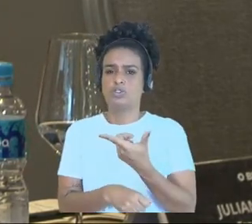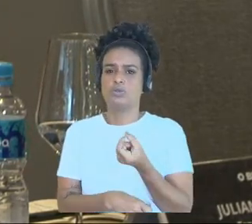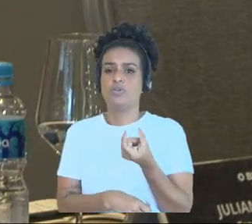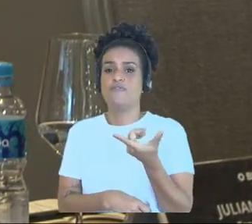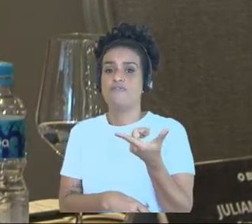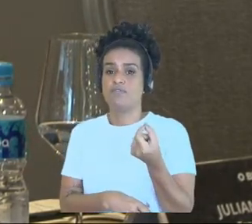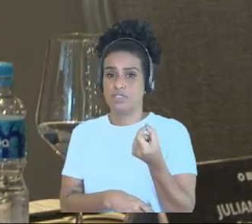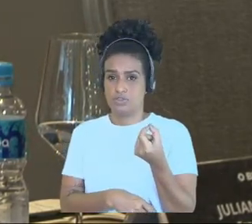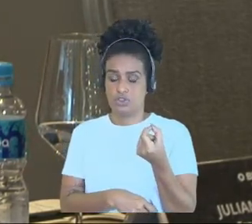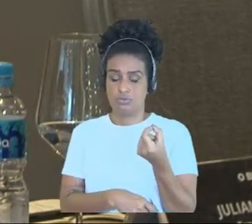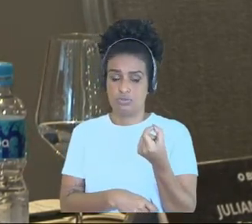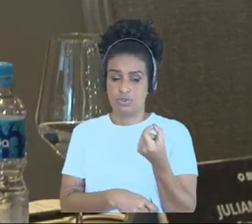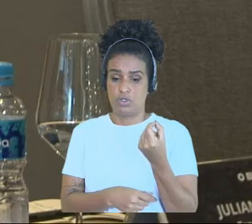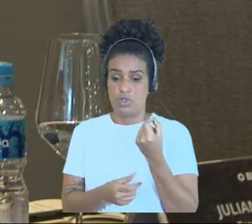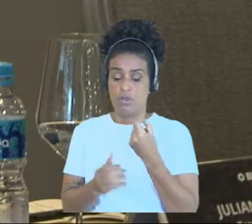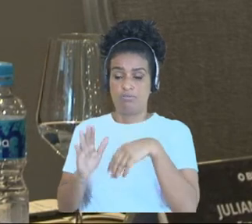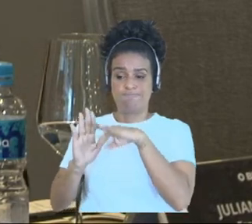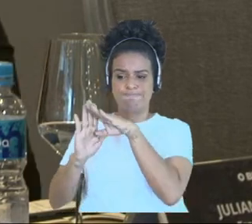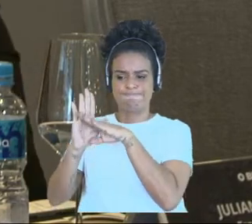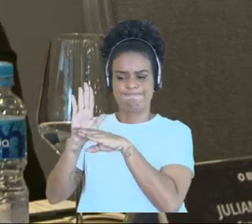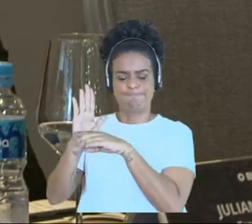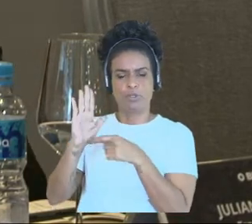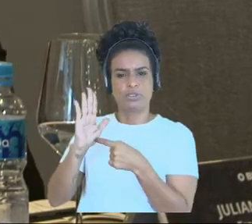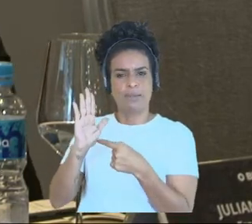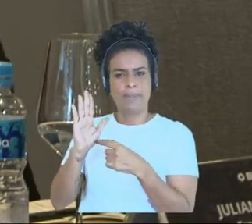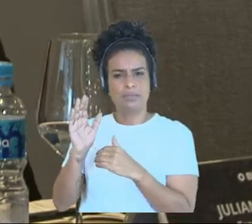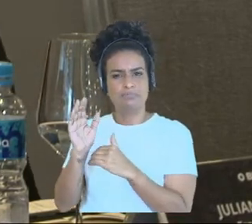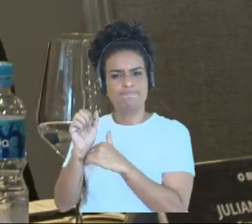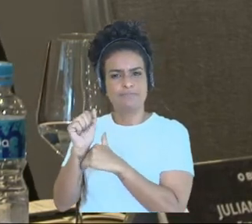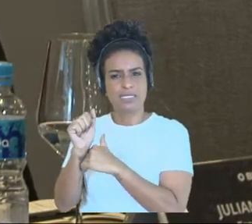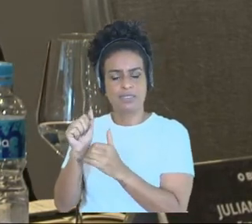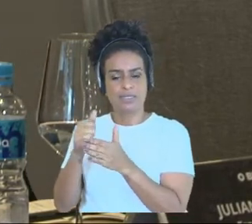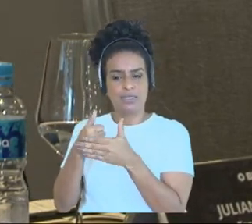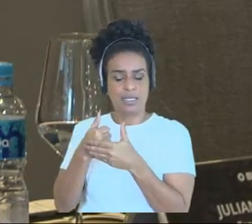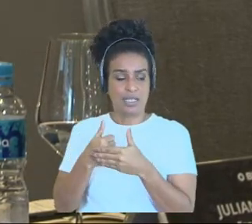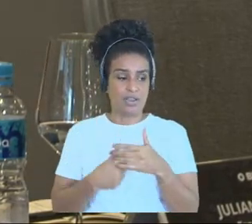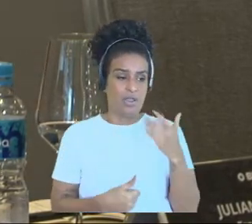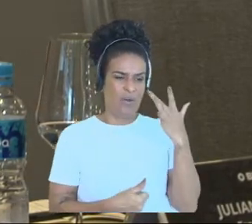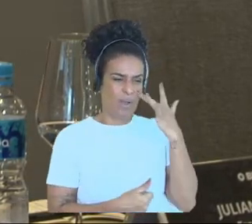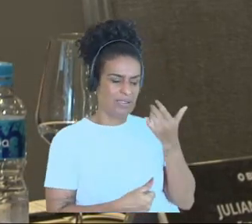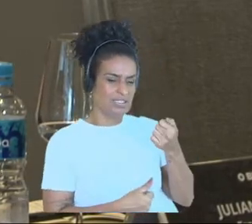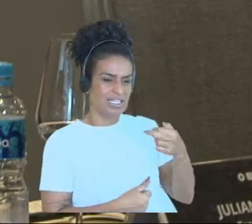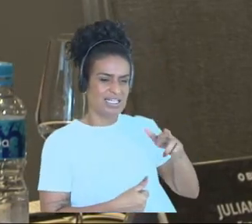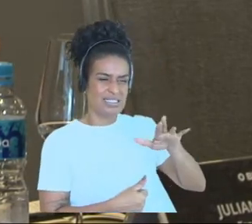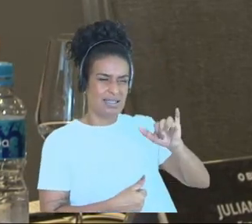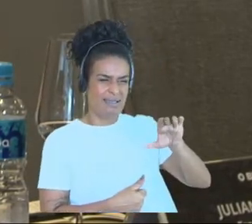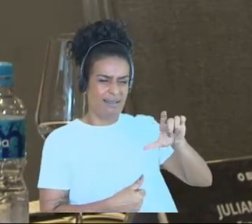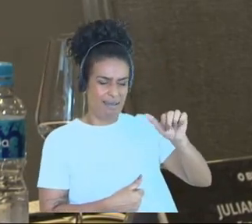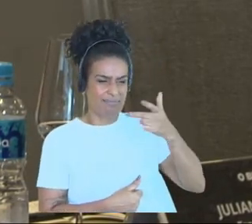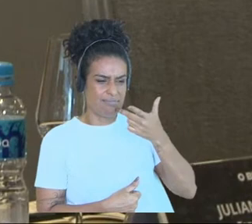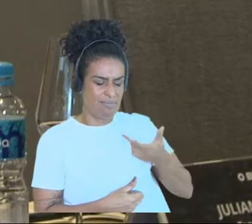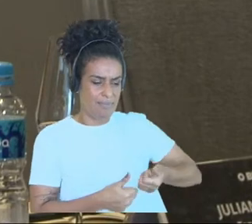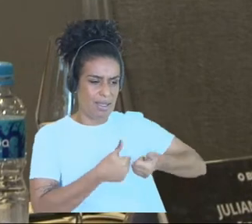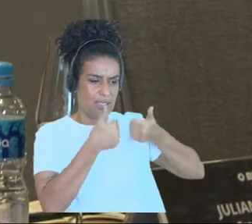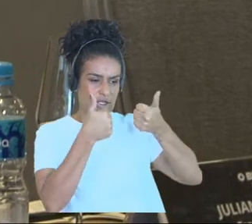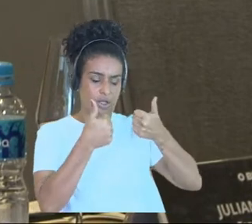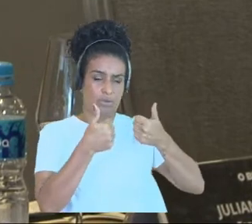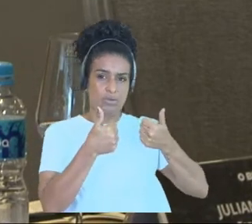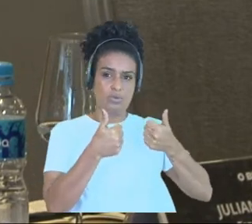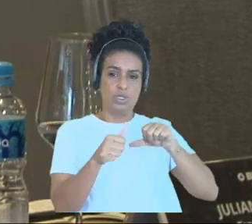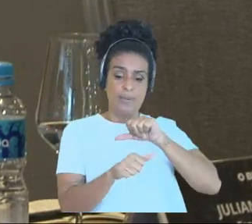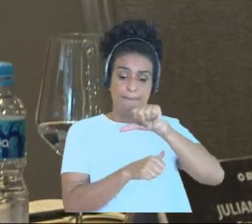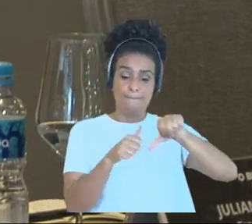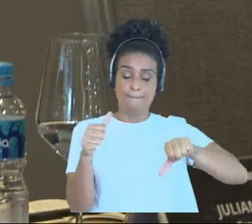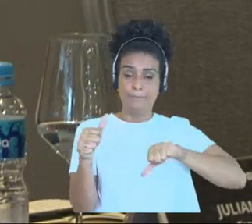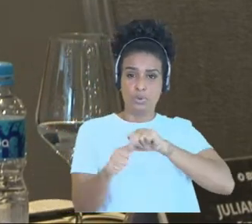secreto, a gente viu uma certa, e aí eu acho que a Graziella consegue falar melhor do que eu, uma certa transição do presidencialismo de